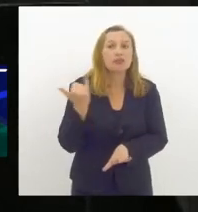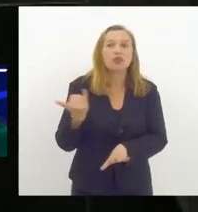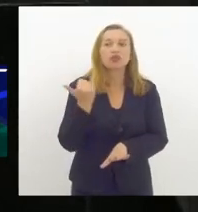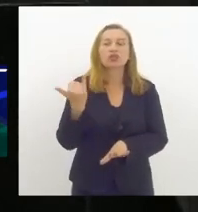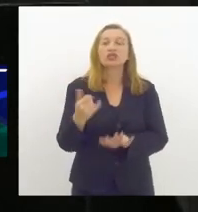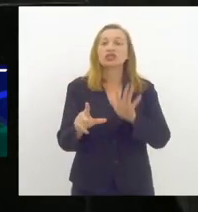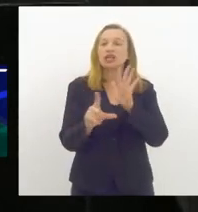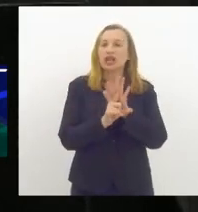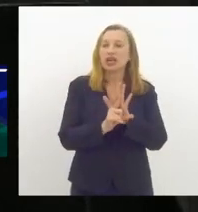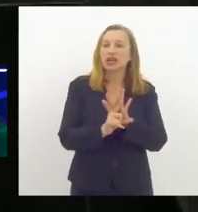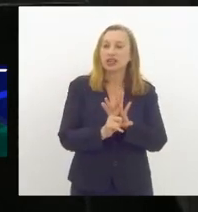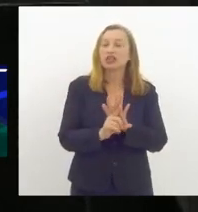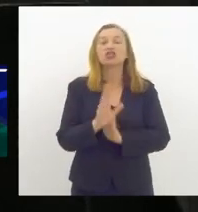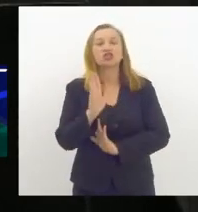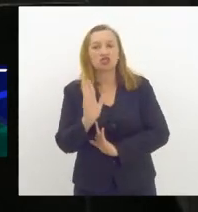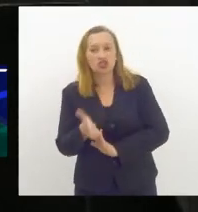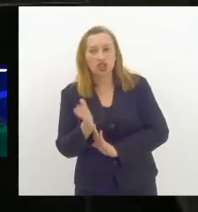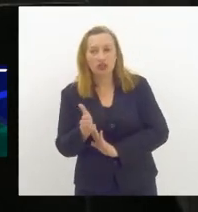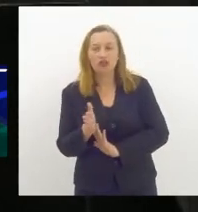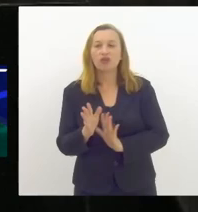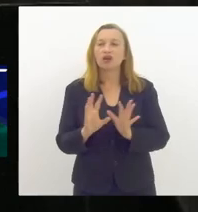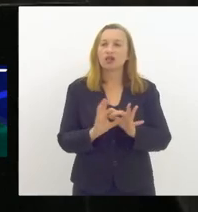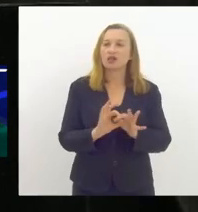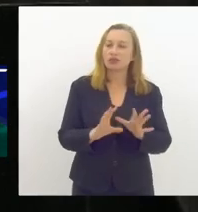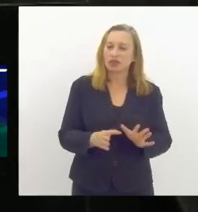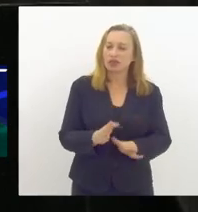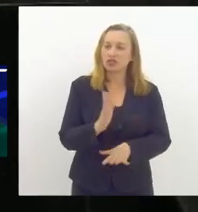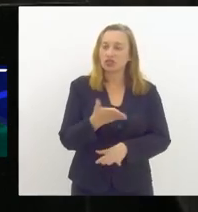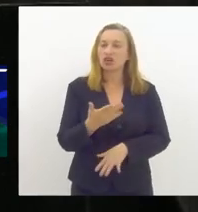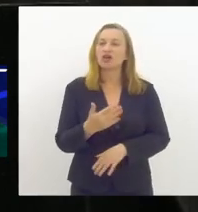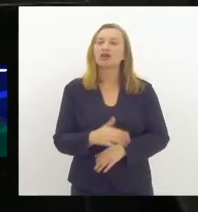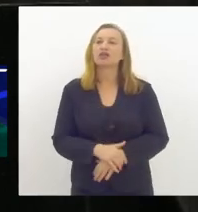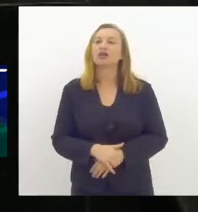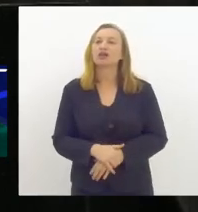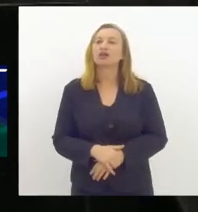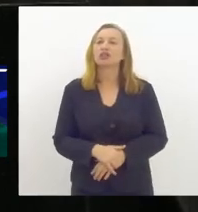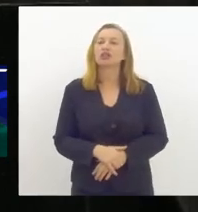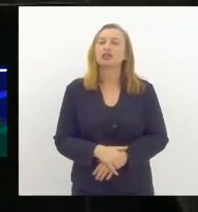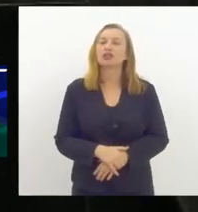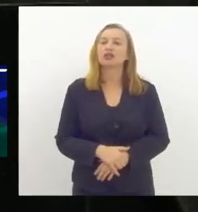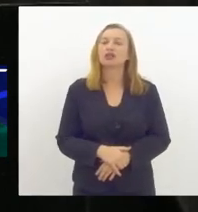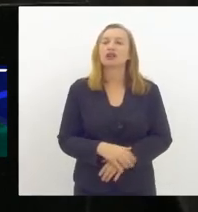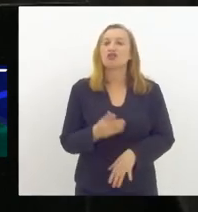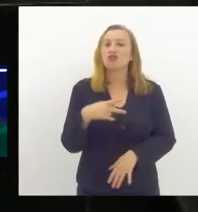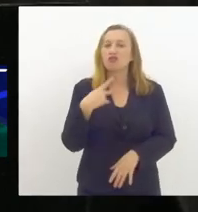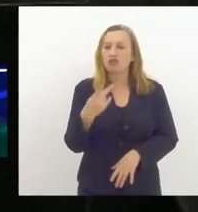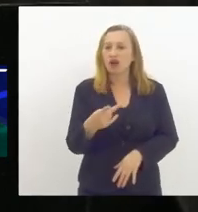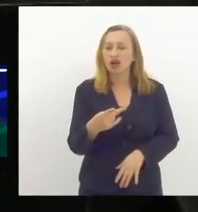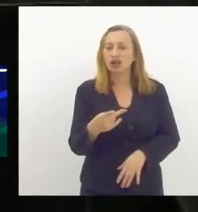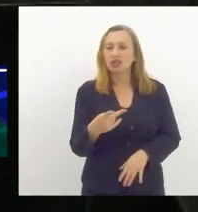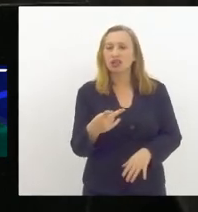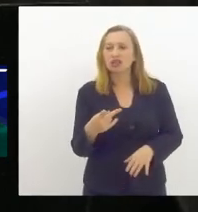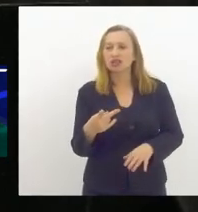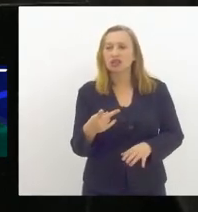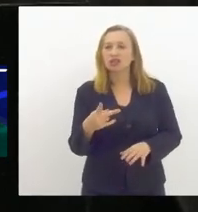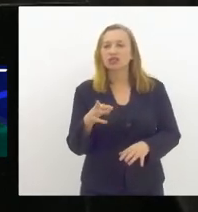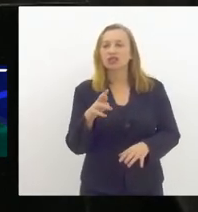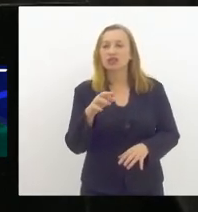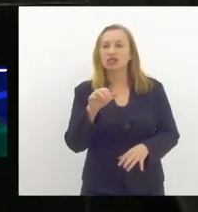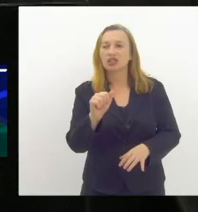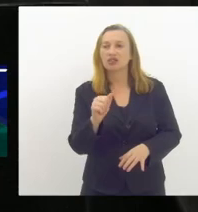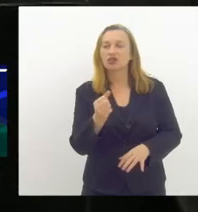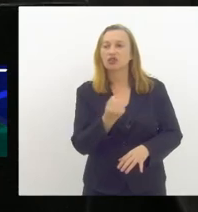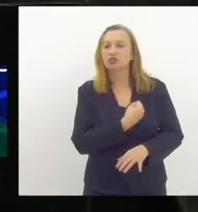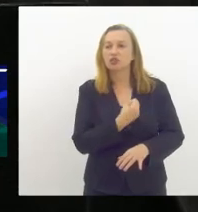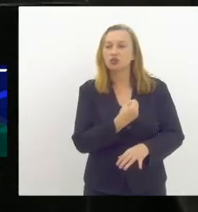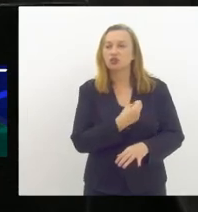lei que já foi sancionada né está em vigor que fala da reserva do